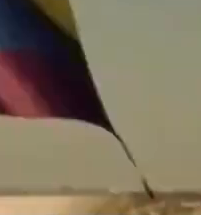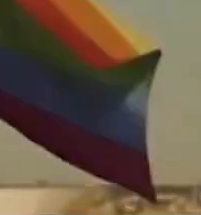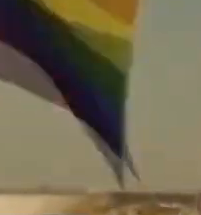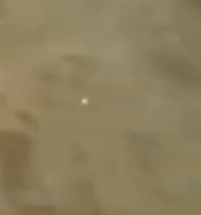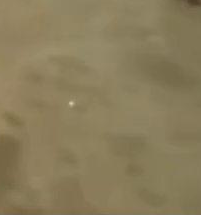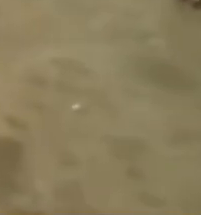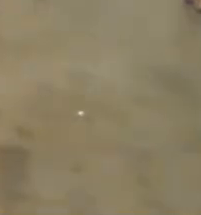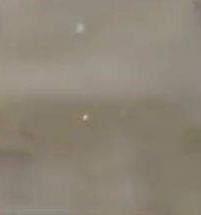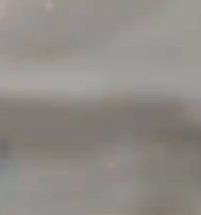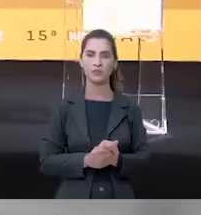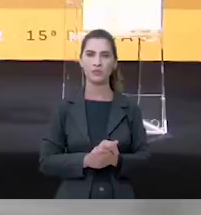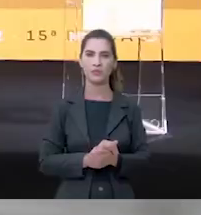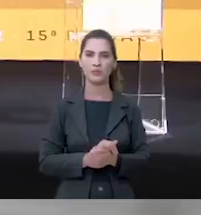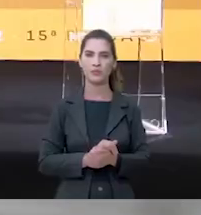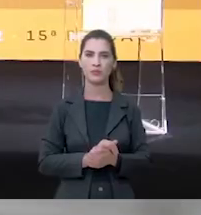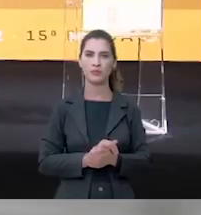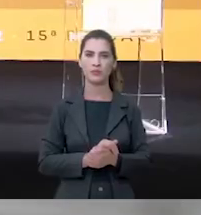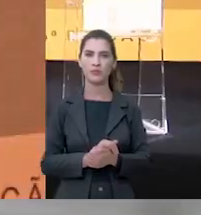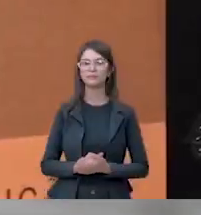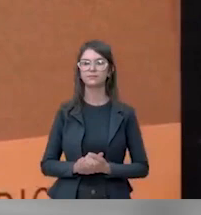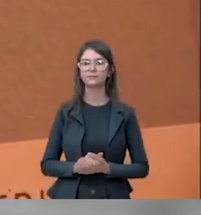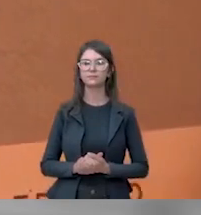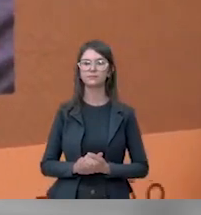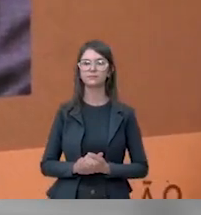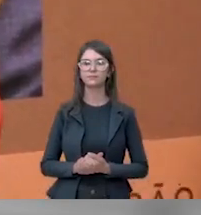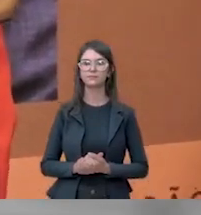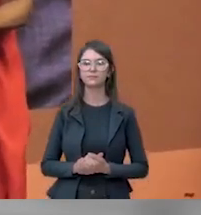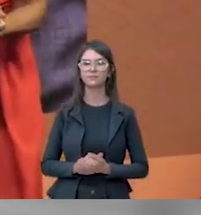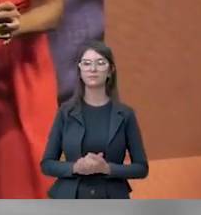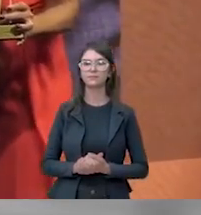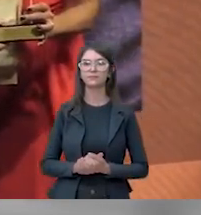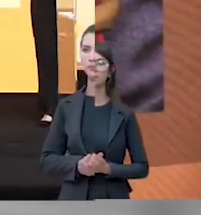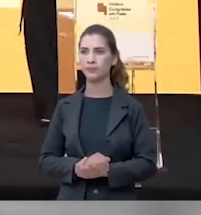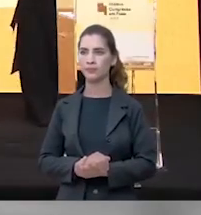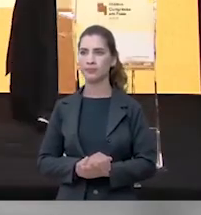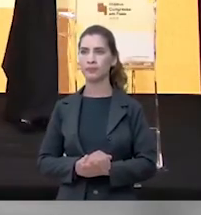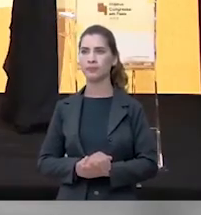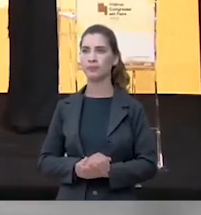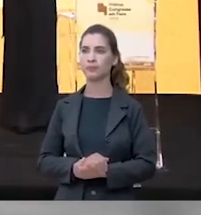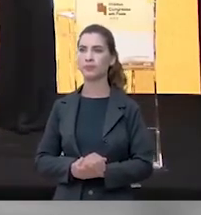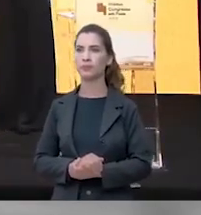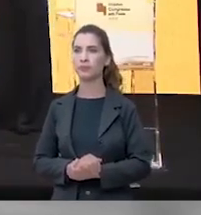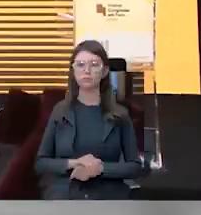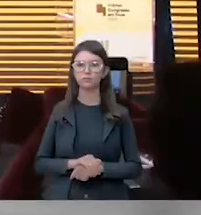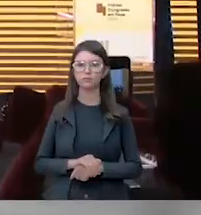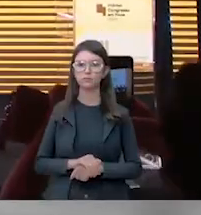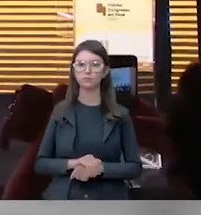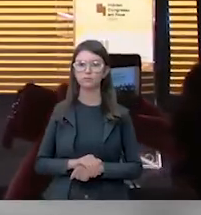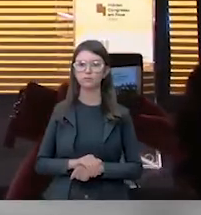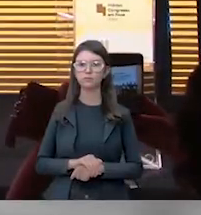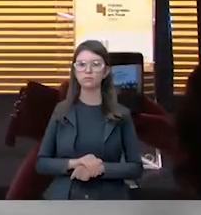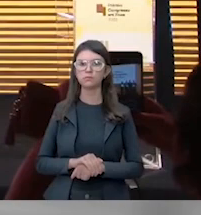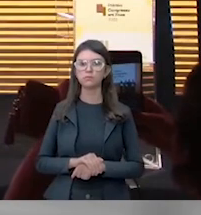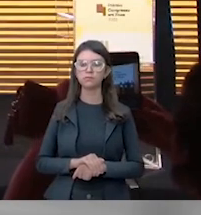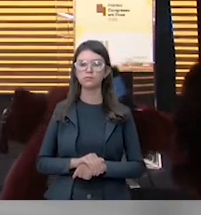divergentes. Como de costume, foram anunciados e premiados os parlamentares selecionados pelo público, pelos jornalistas